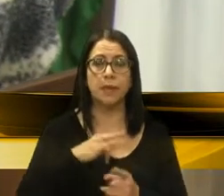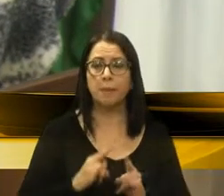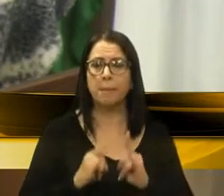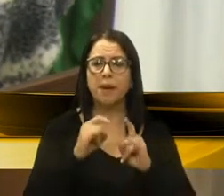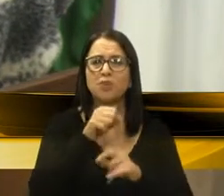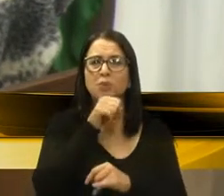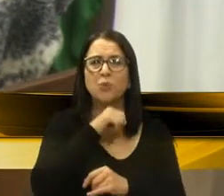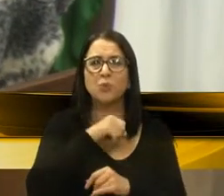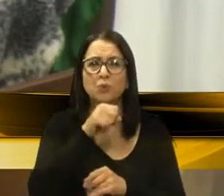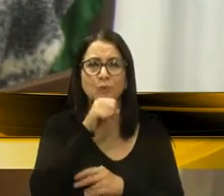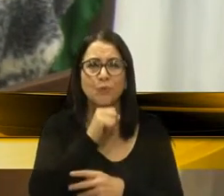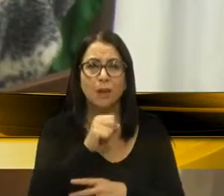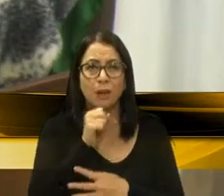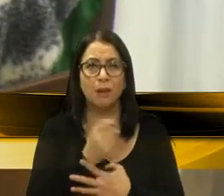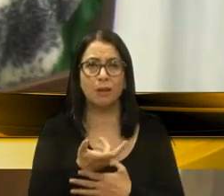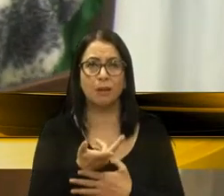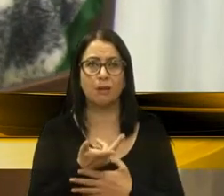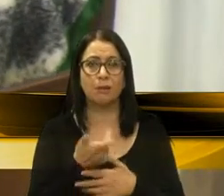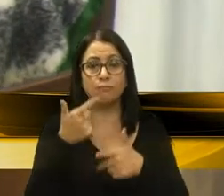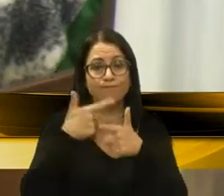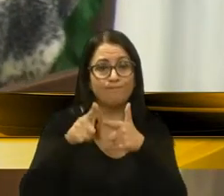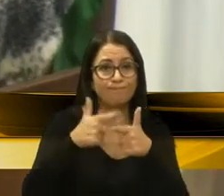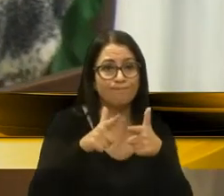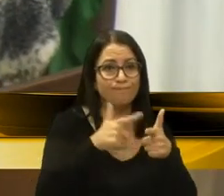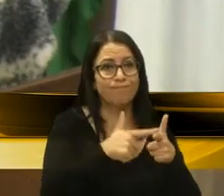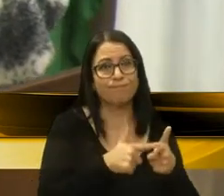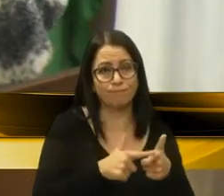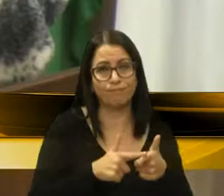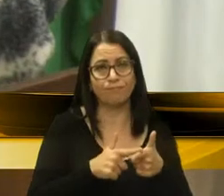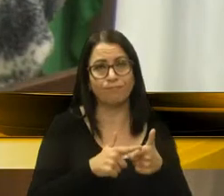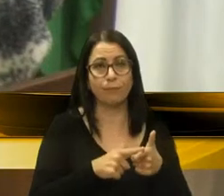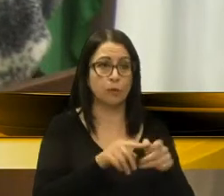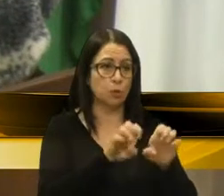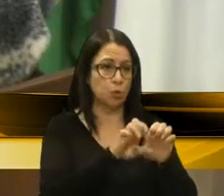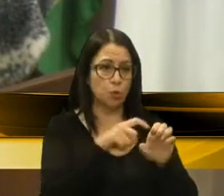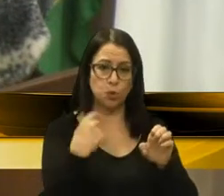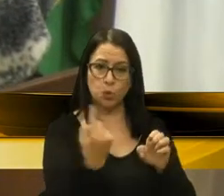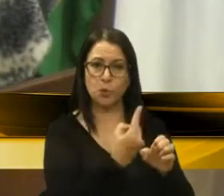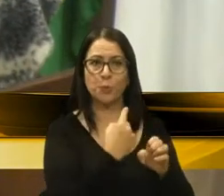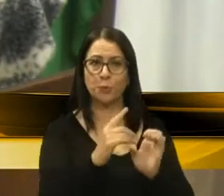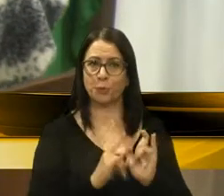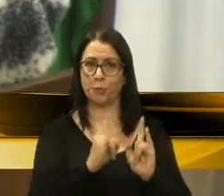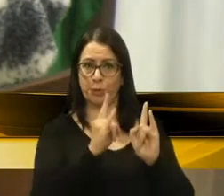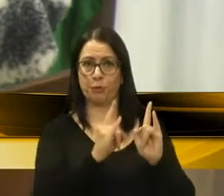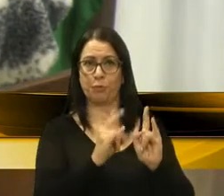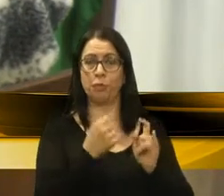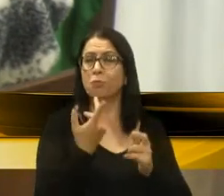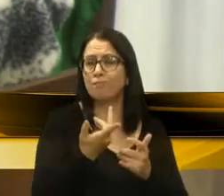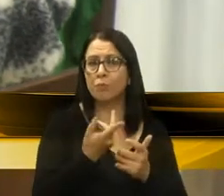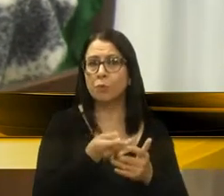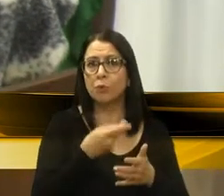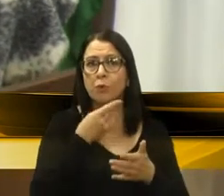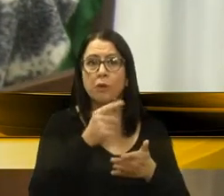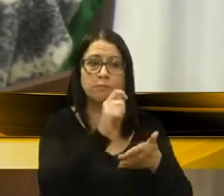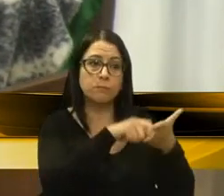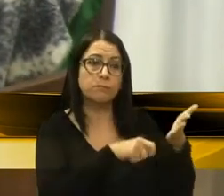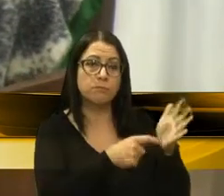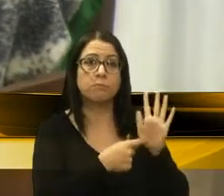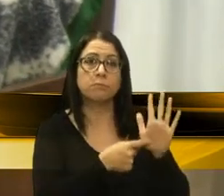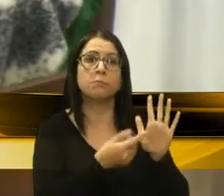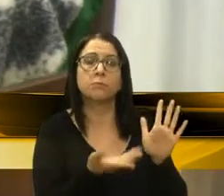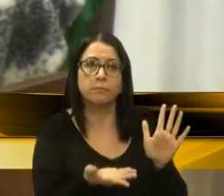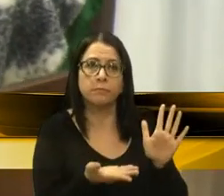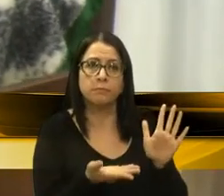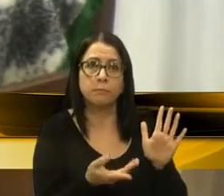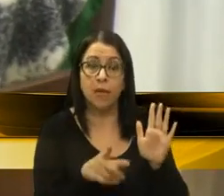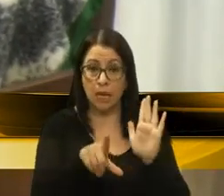muito velhos, né, e com problemas estruturais. Então, qual foi a indicação aí?